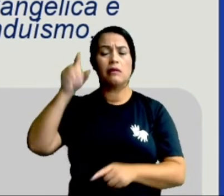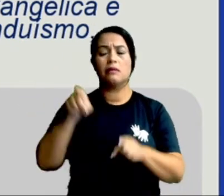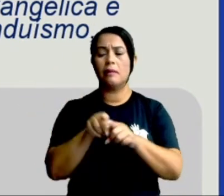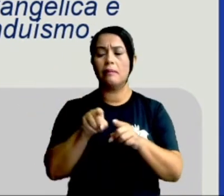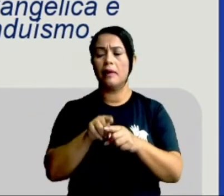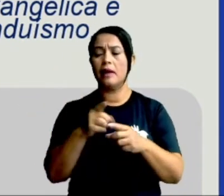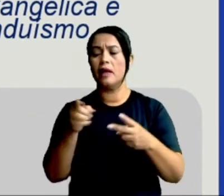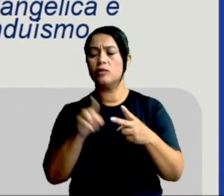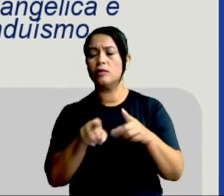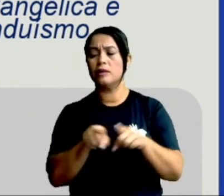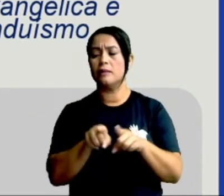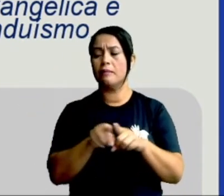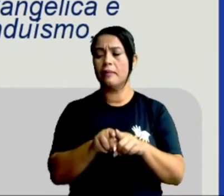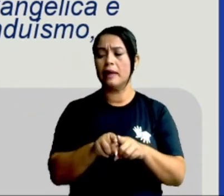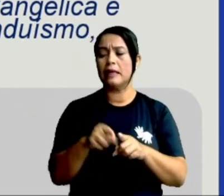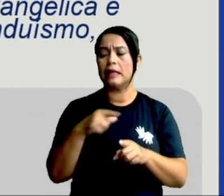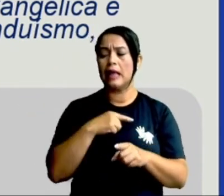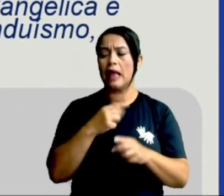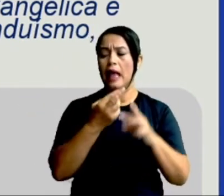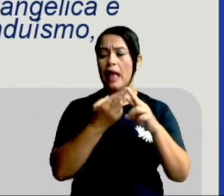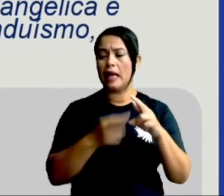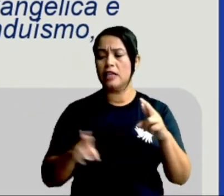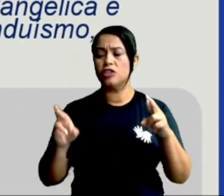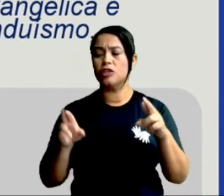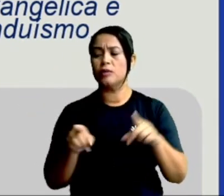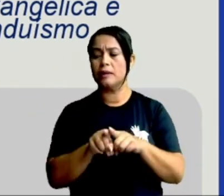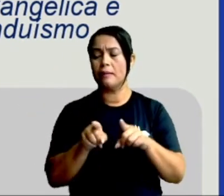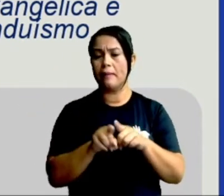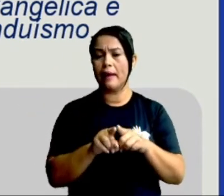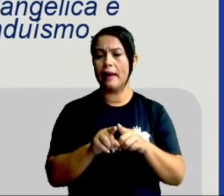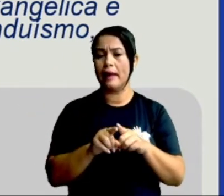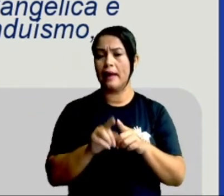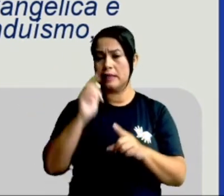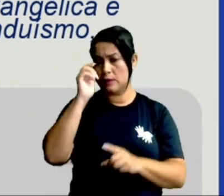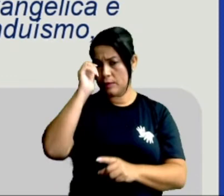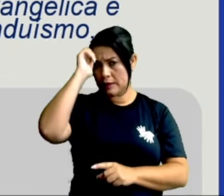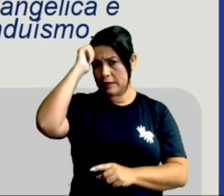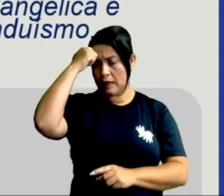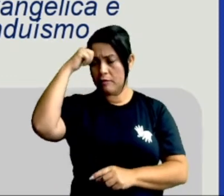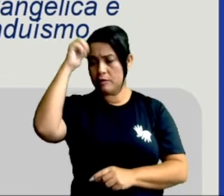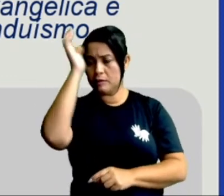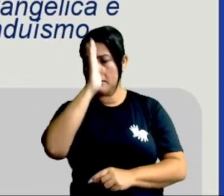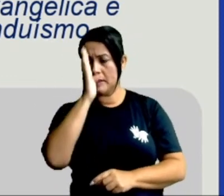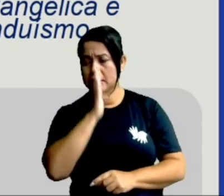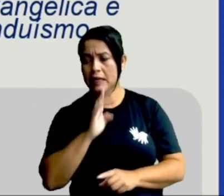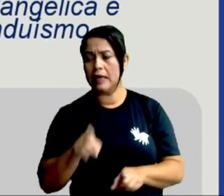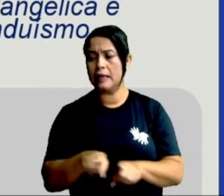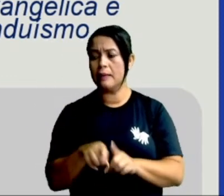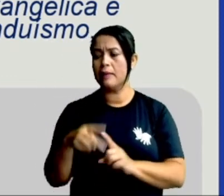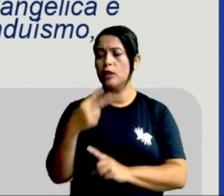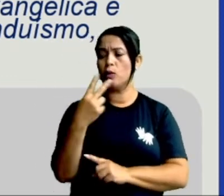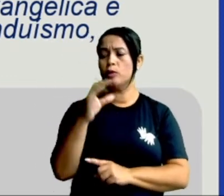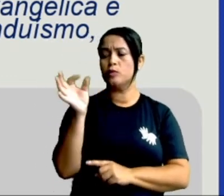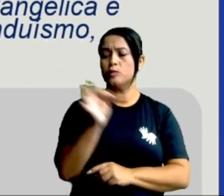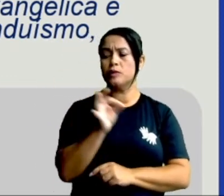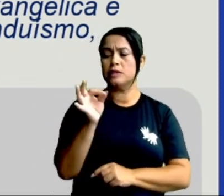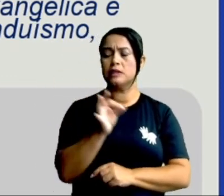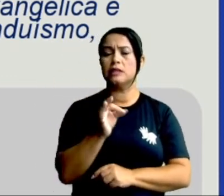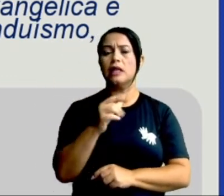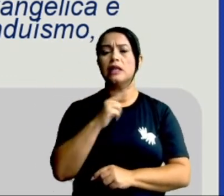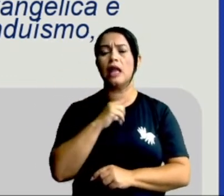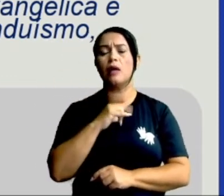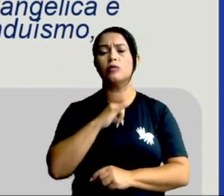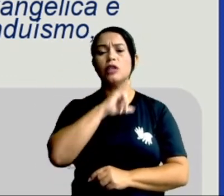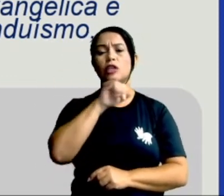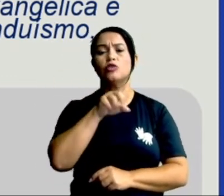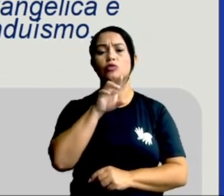ou outras religiões que vêm da questão afrodescendentes, né? As afros brasileiras, 2%. Temos